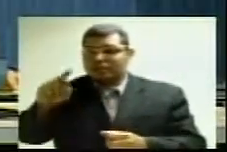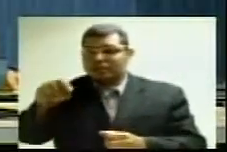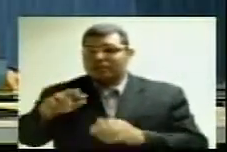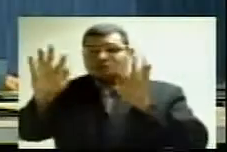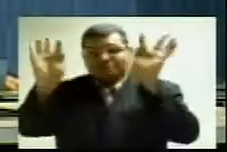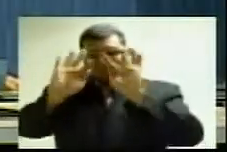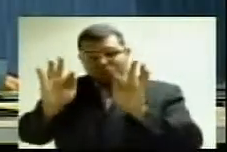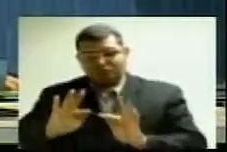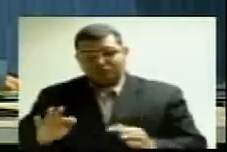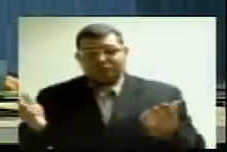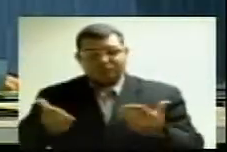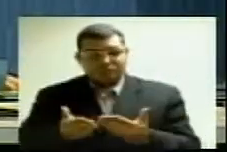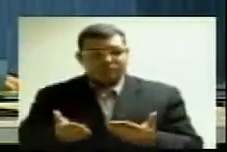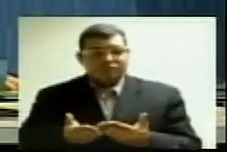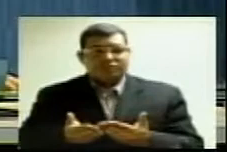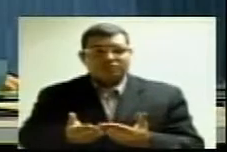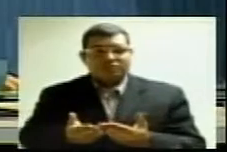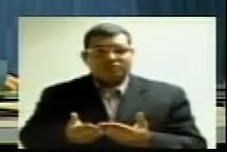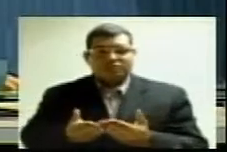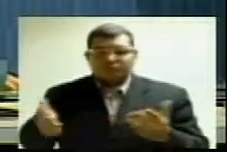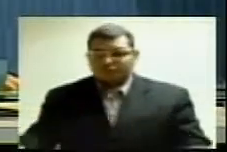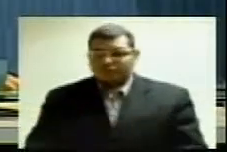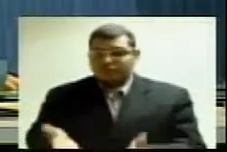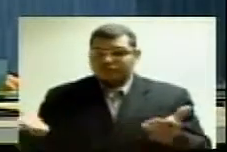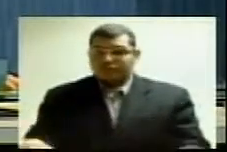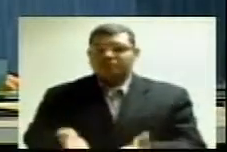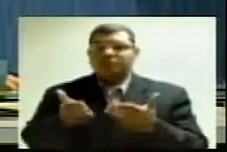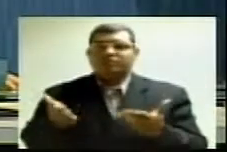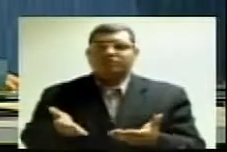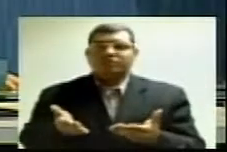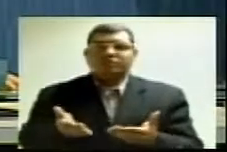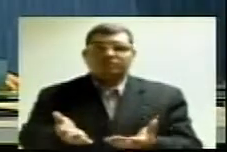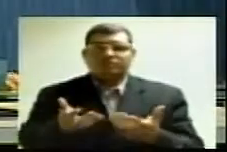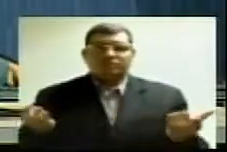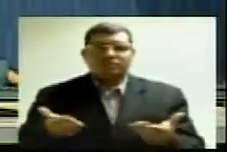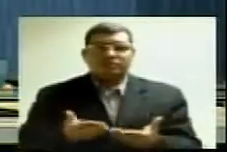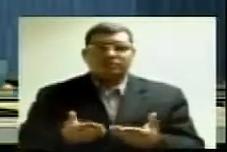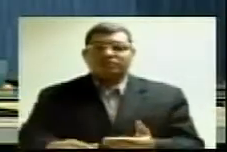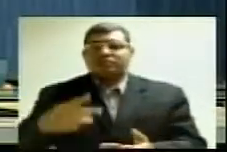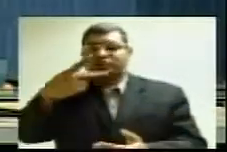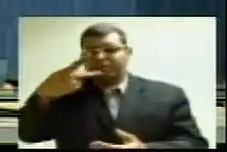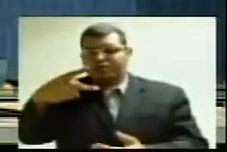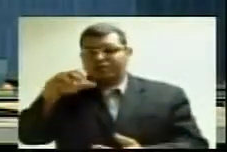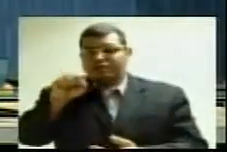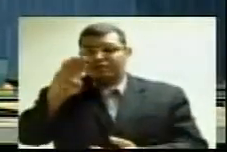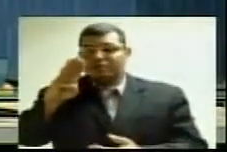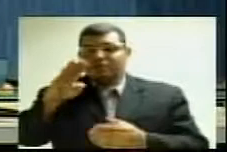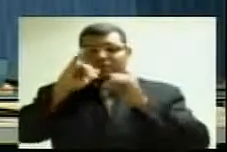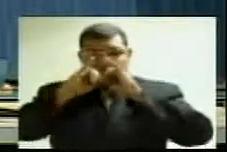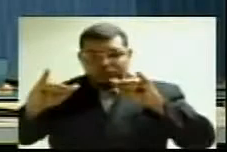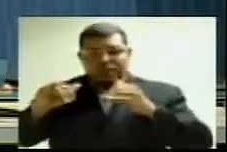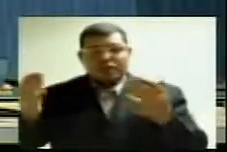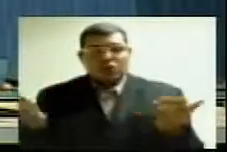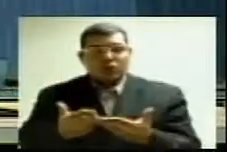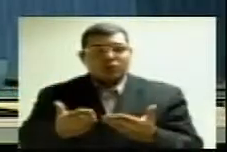com alegria e entusiasmo que o PSB anunciará